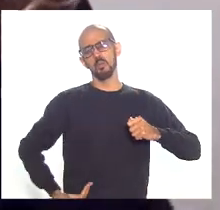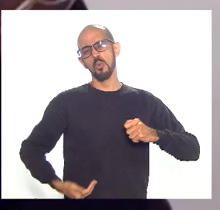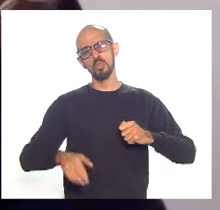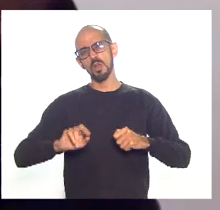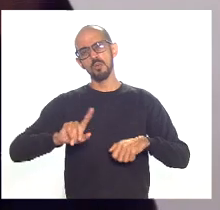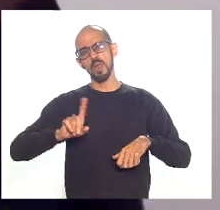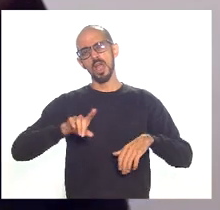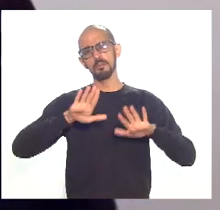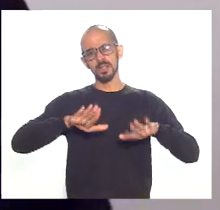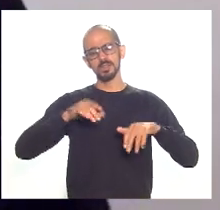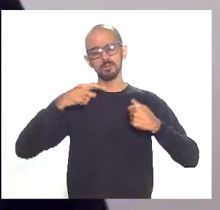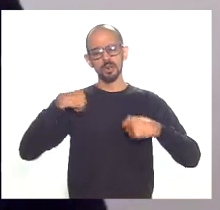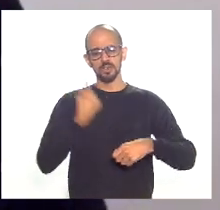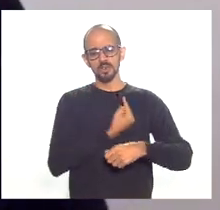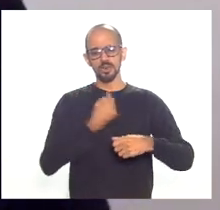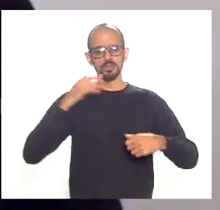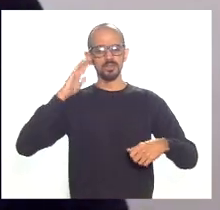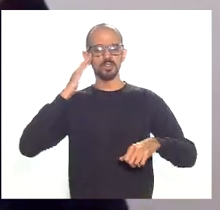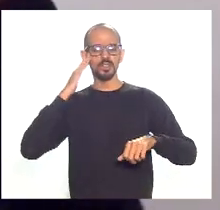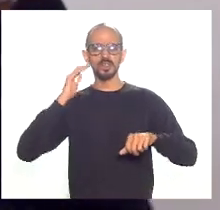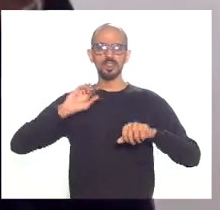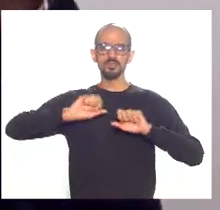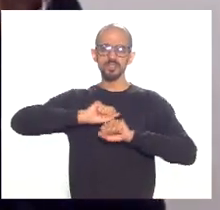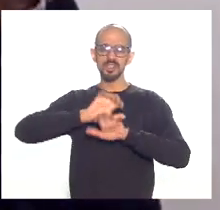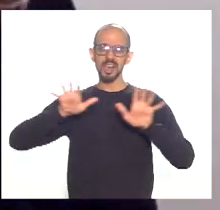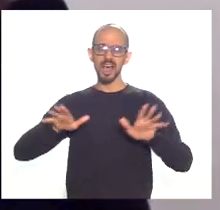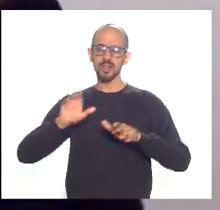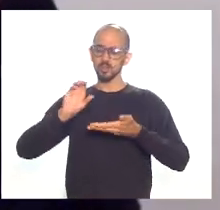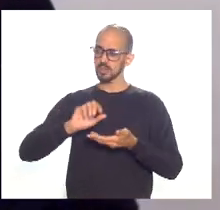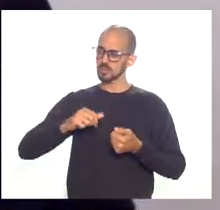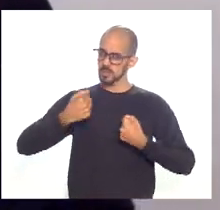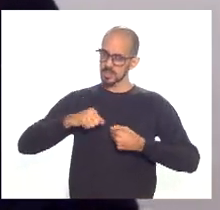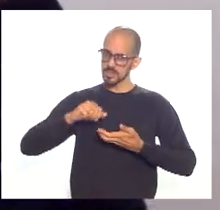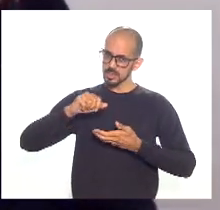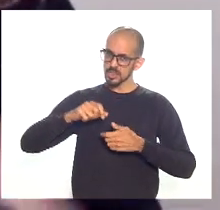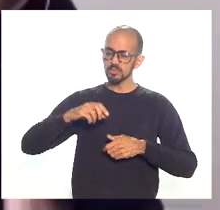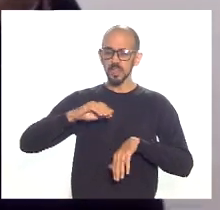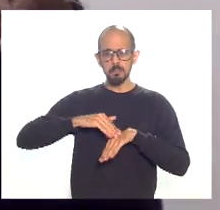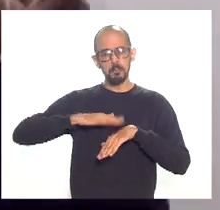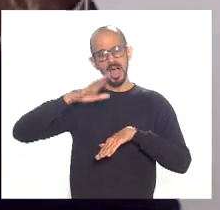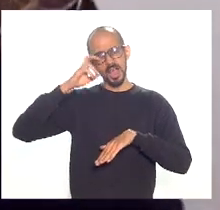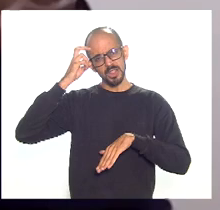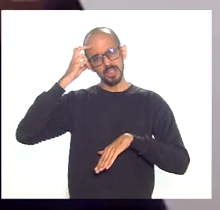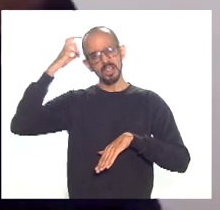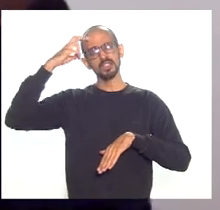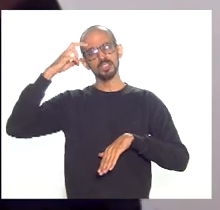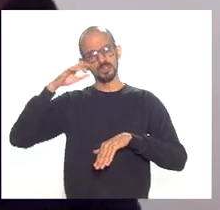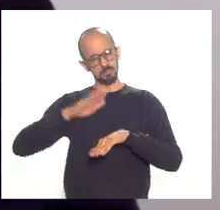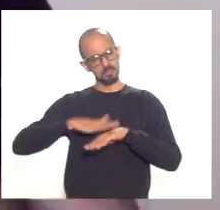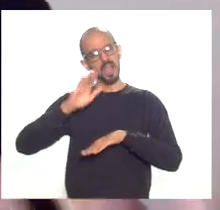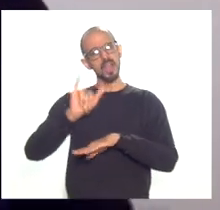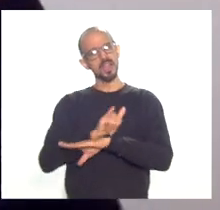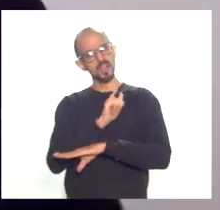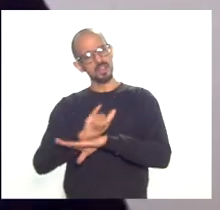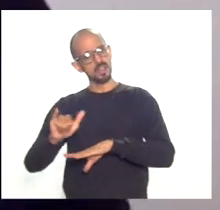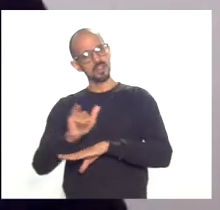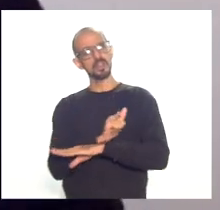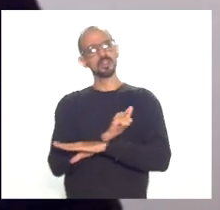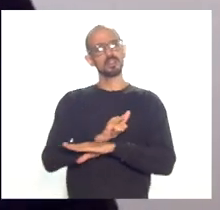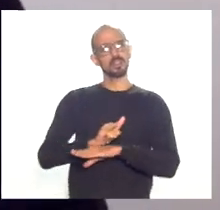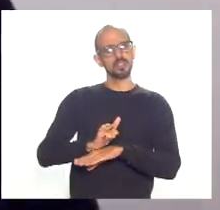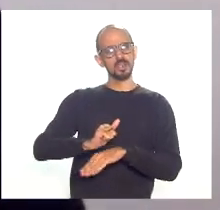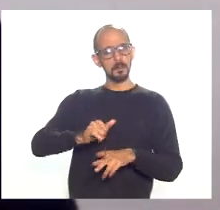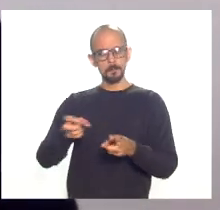entender também a necessidade de investir em ações que sejam de mais inteligência, de ações mais táticas, ou olhar o